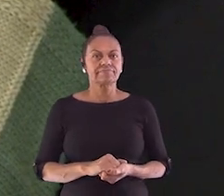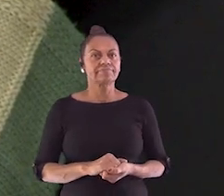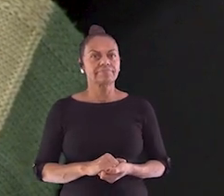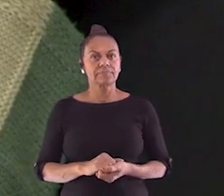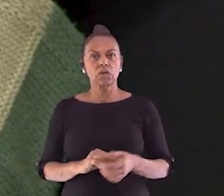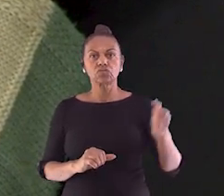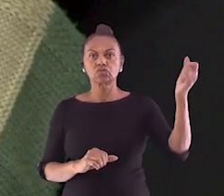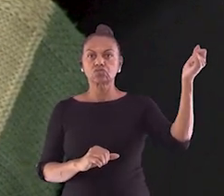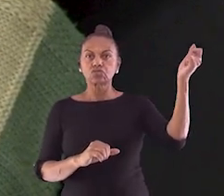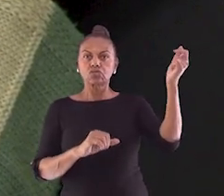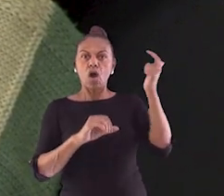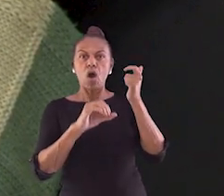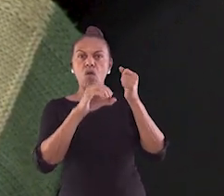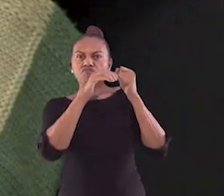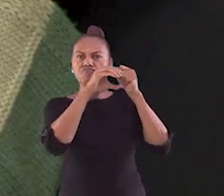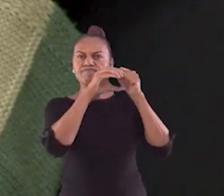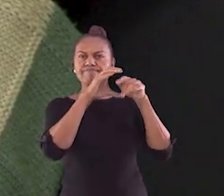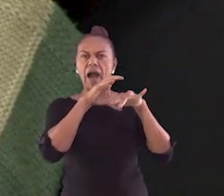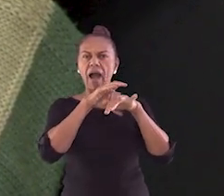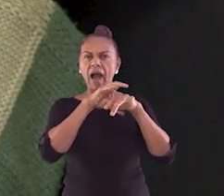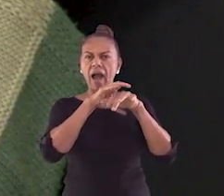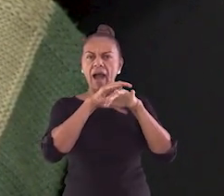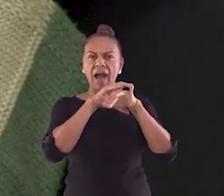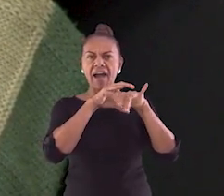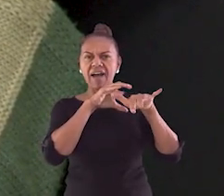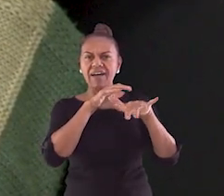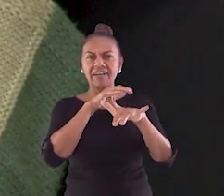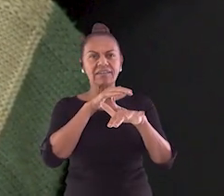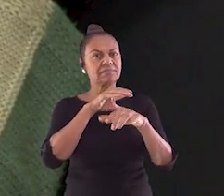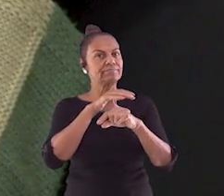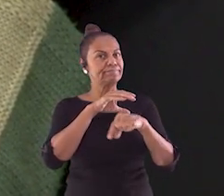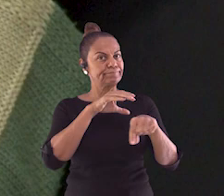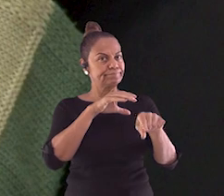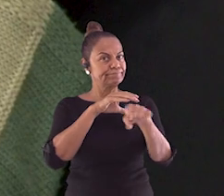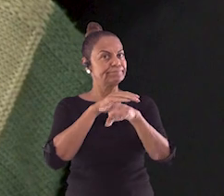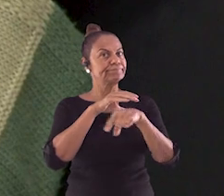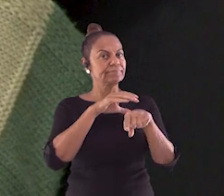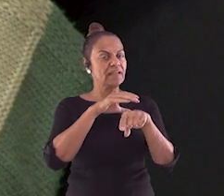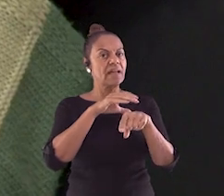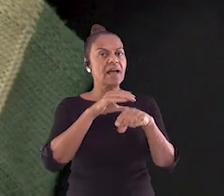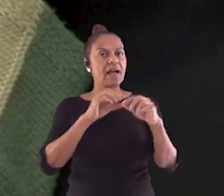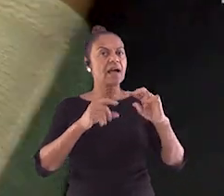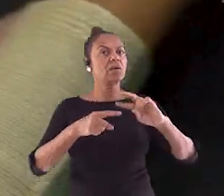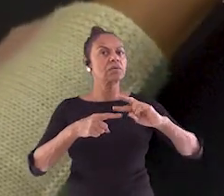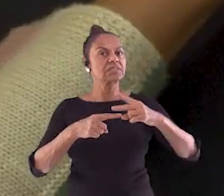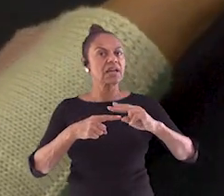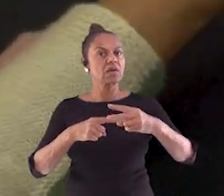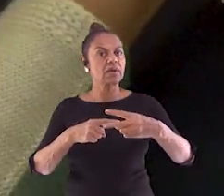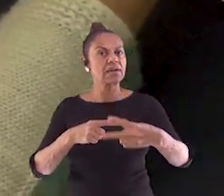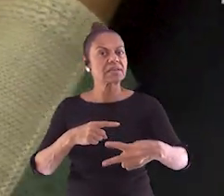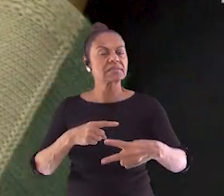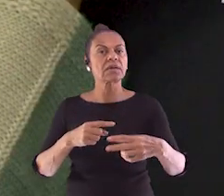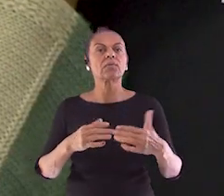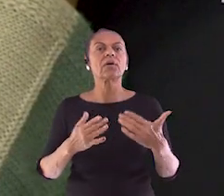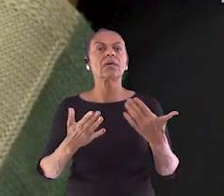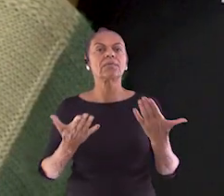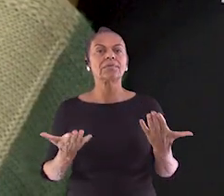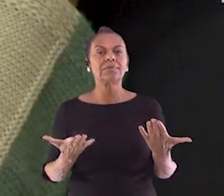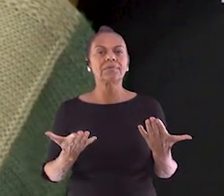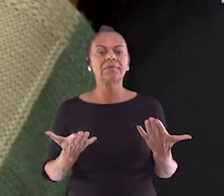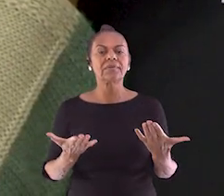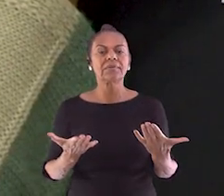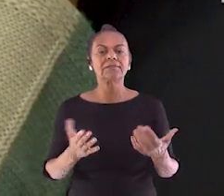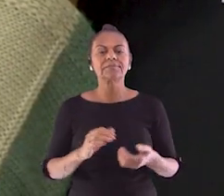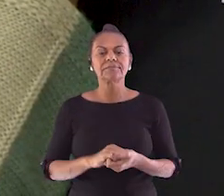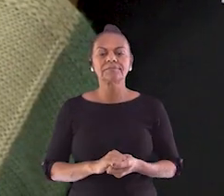A radiação solar causa também na gente muitas coisas e consequências. Uma